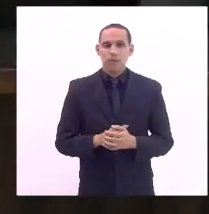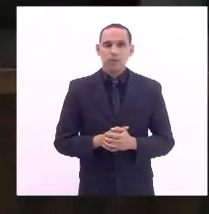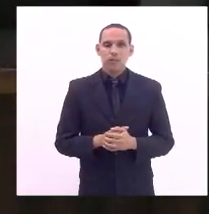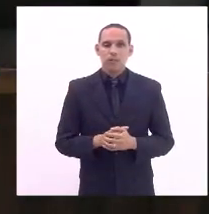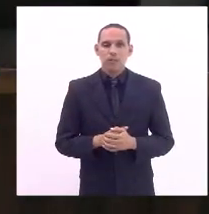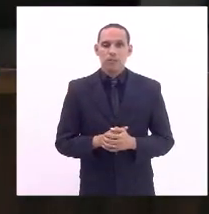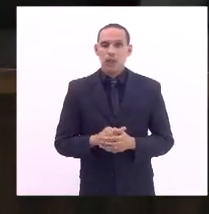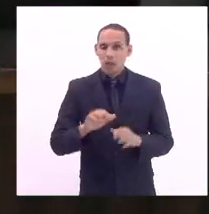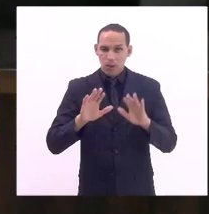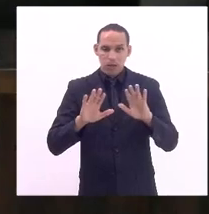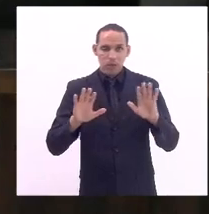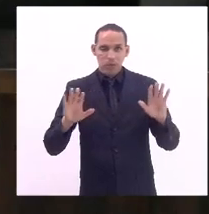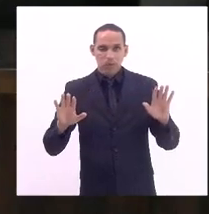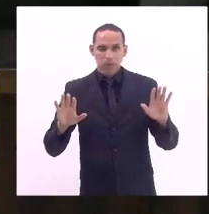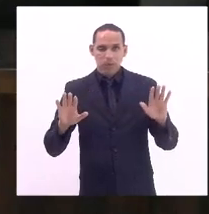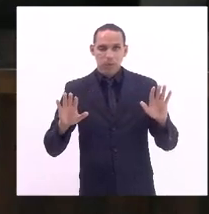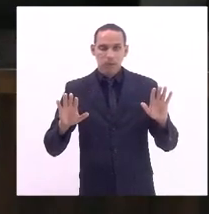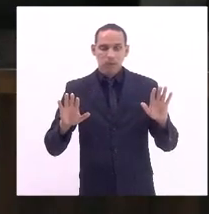Olha só,